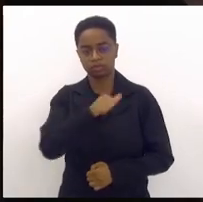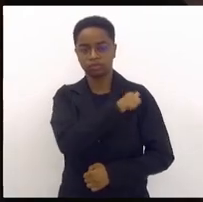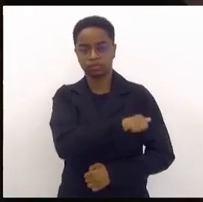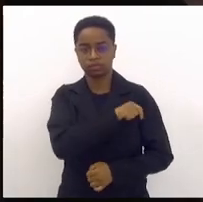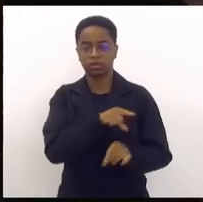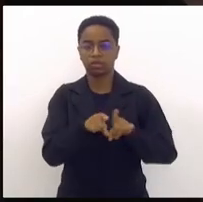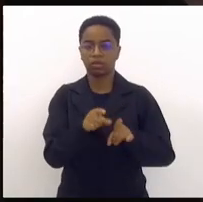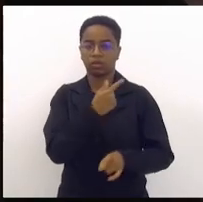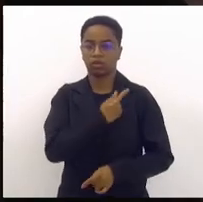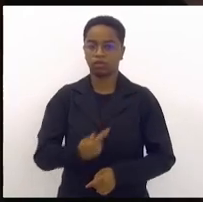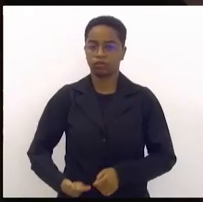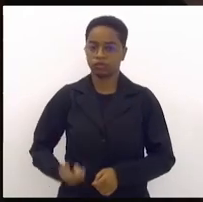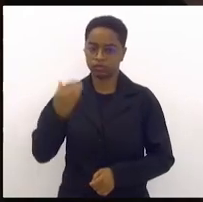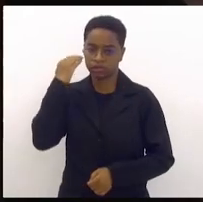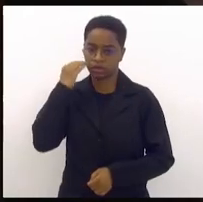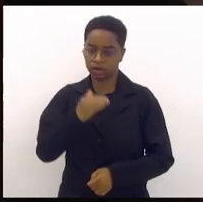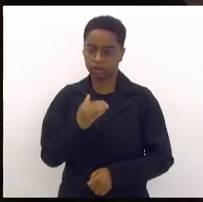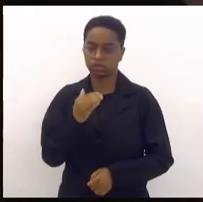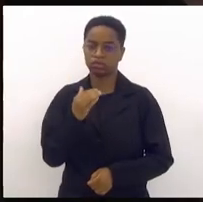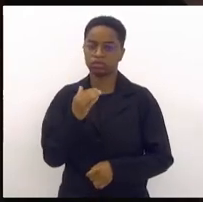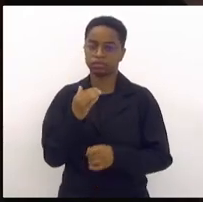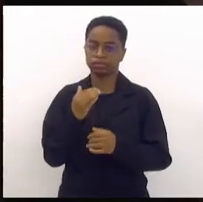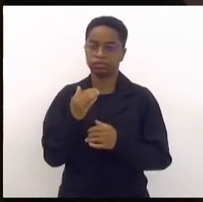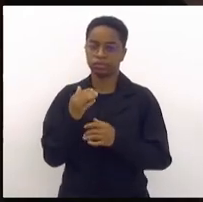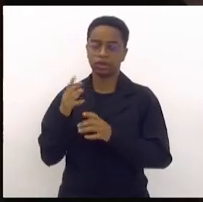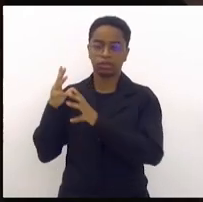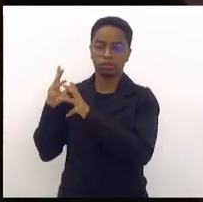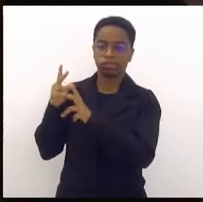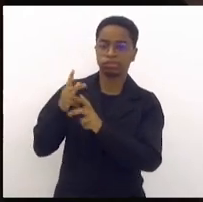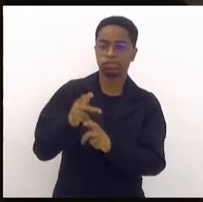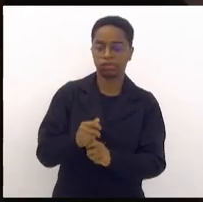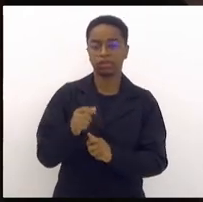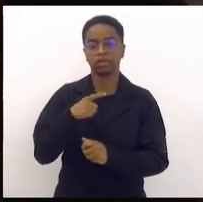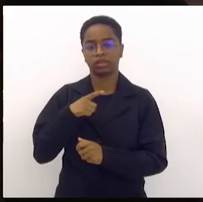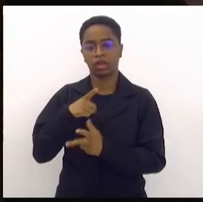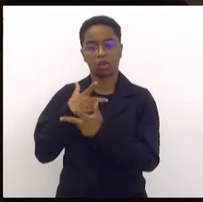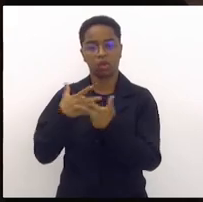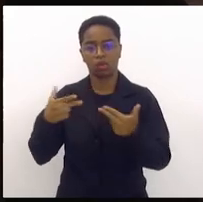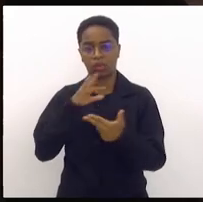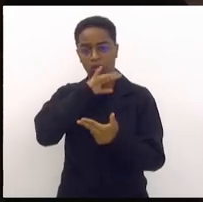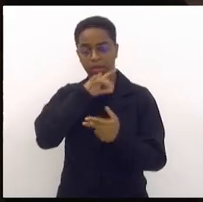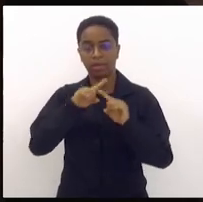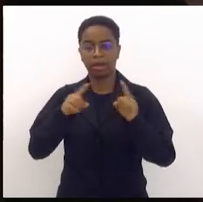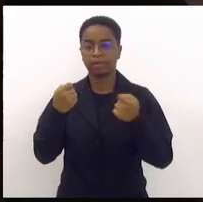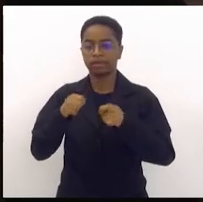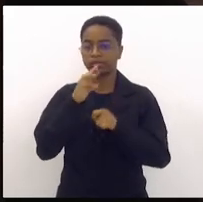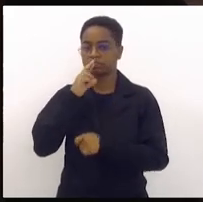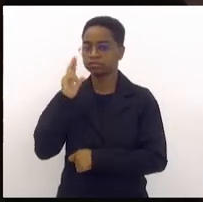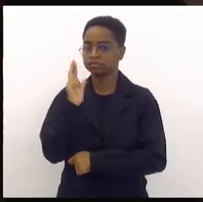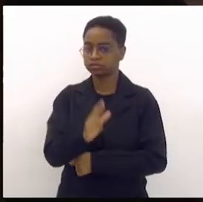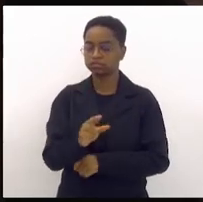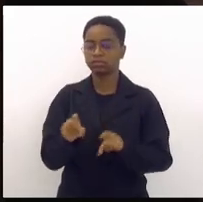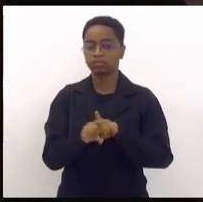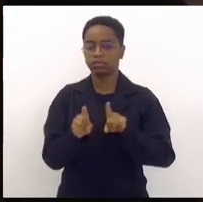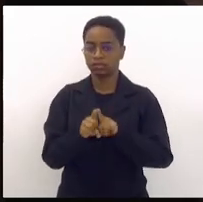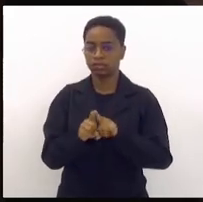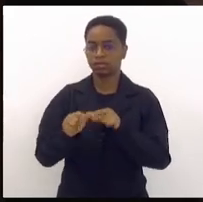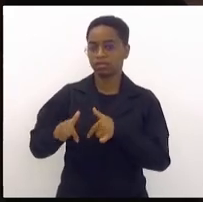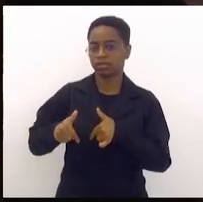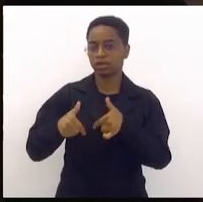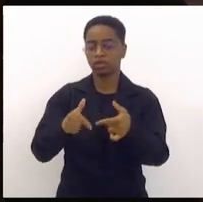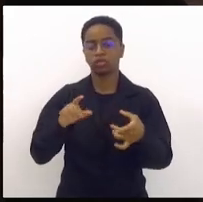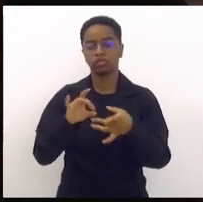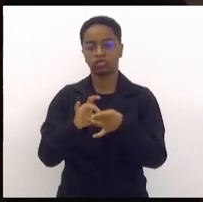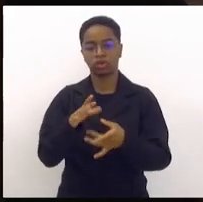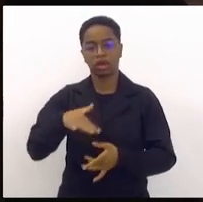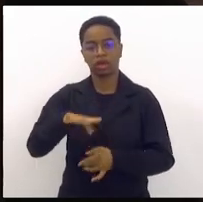Cláudio Castro herdou, como bem disse o deputado Poubel, essa herança maldita, e precisa dar uma resposta, e tem feito isso com as nossas